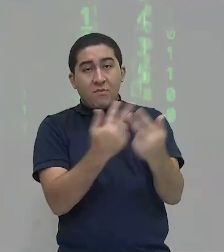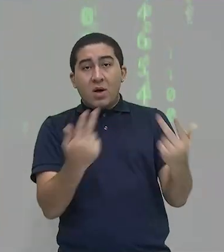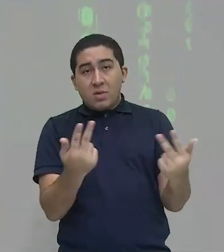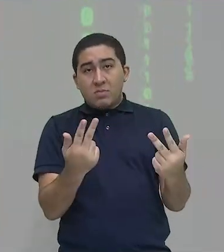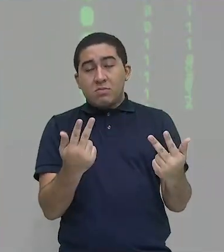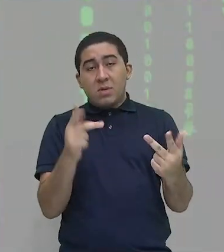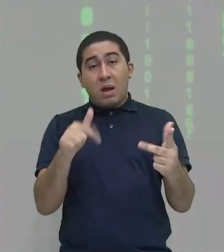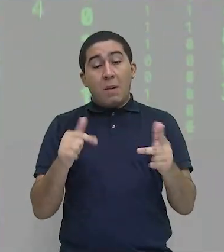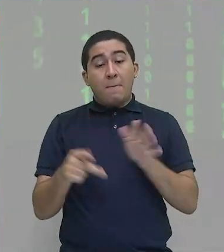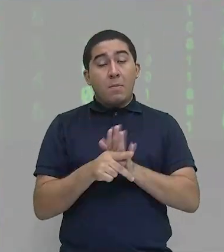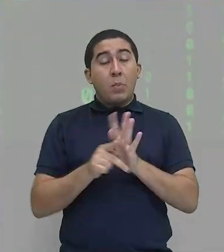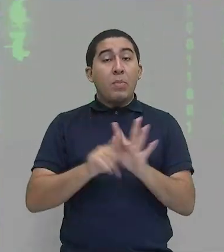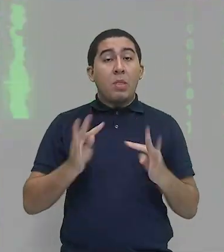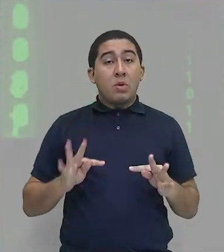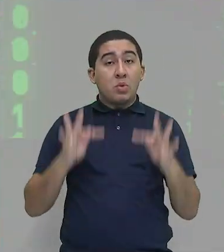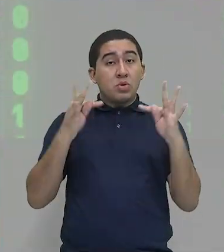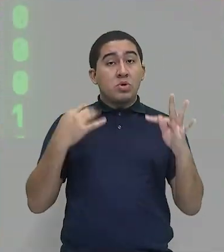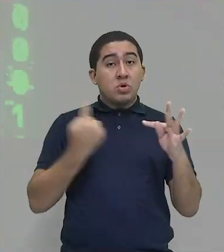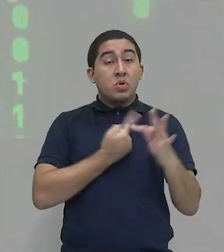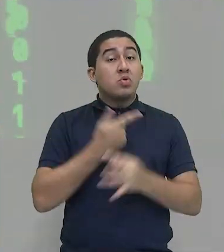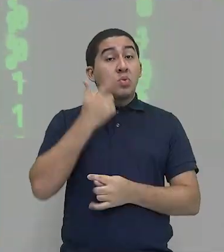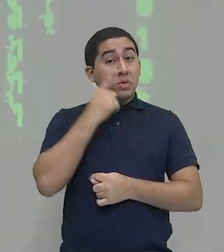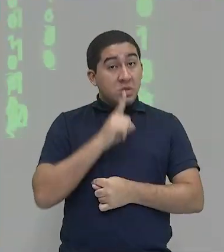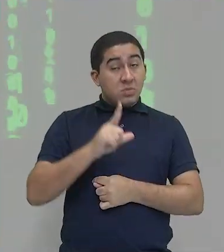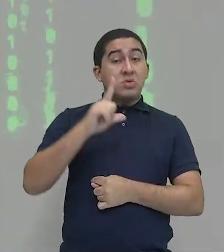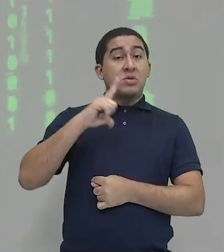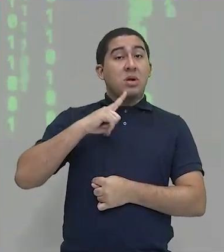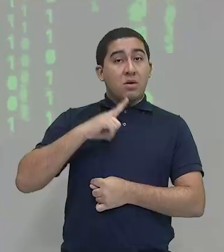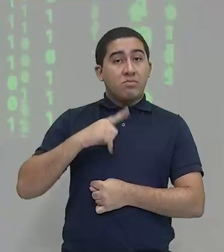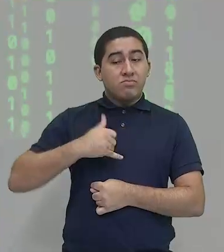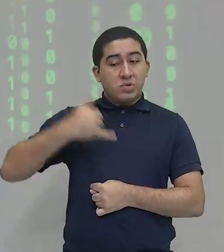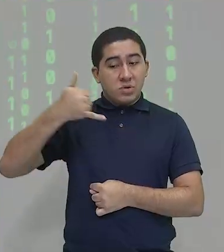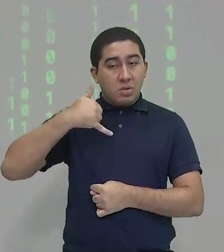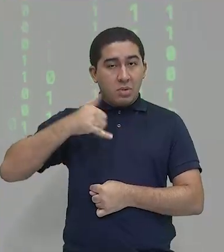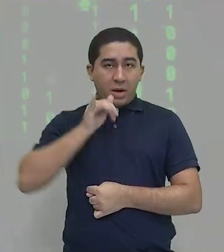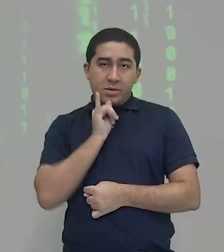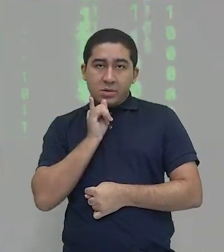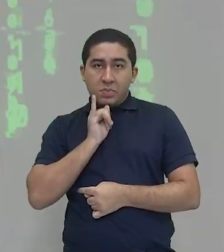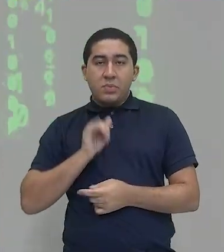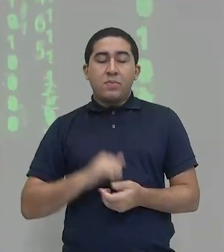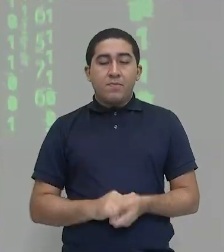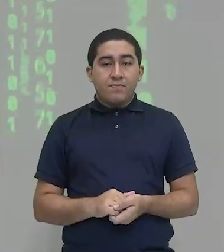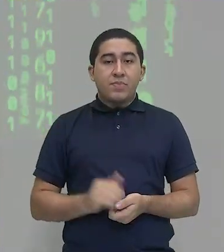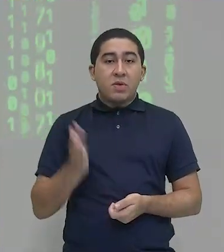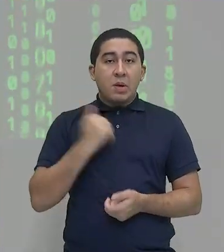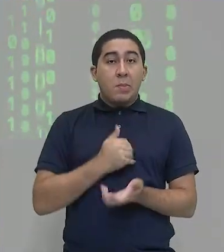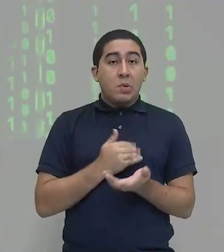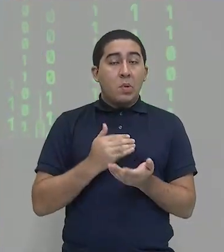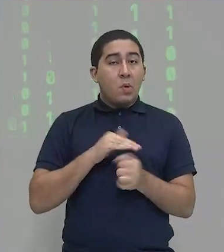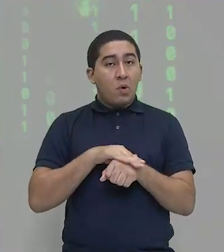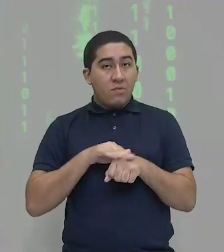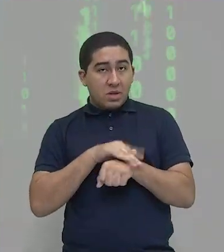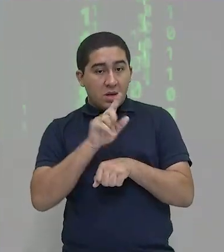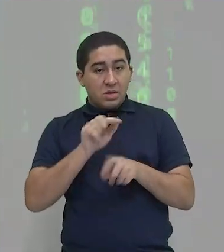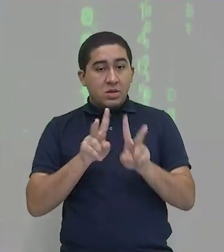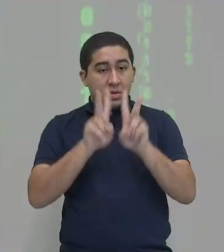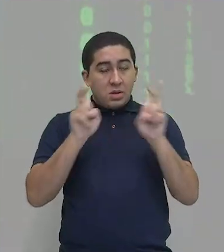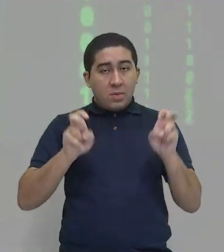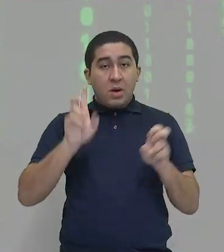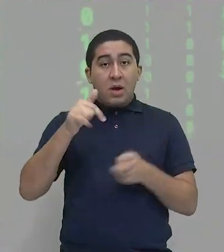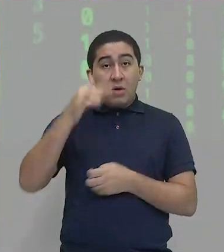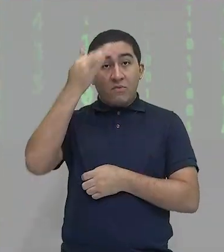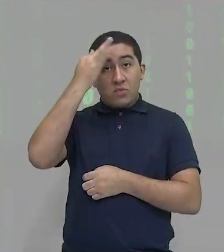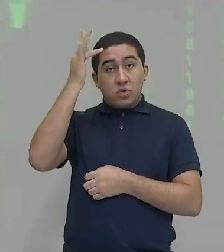parte hoje, que está na nossa mão, dentro de um aparelho celular muitas vezes. Então bora pensar um pouco sobre isso. Isso é filosofia